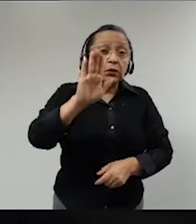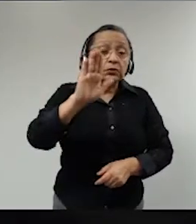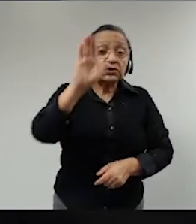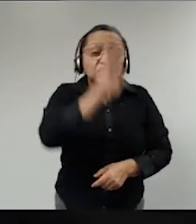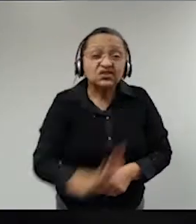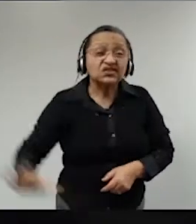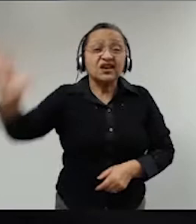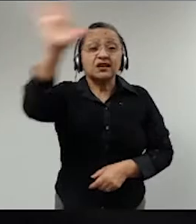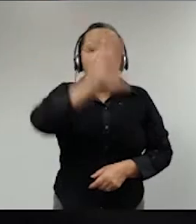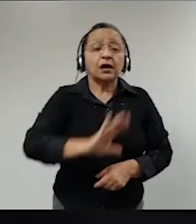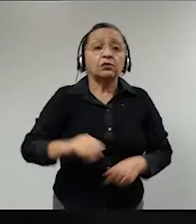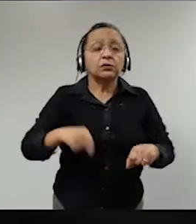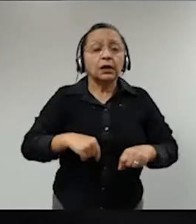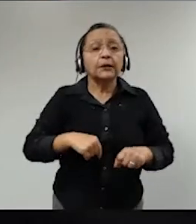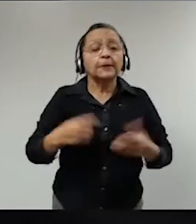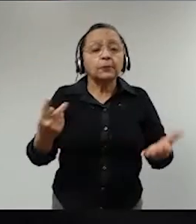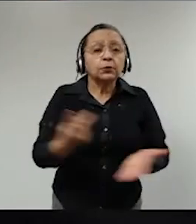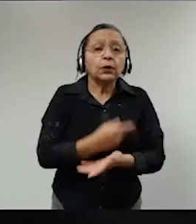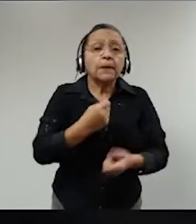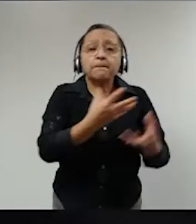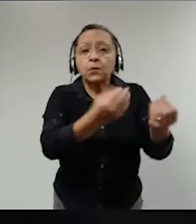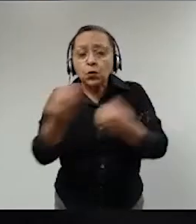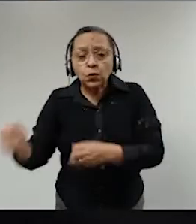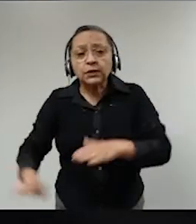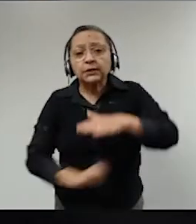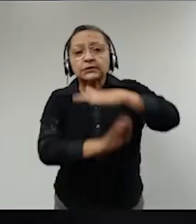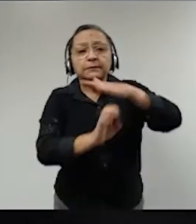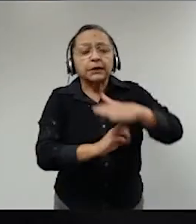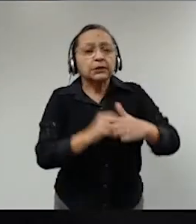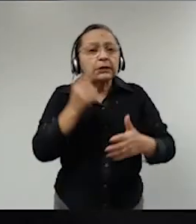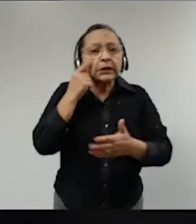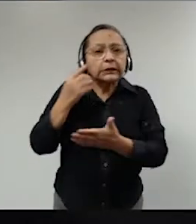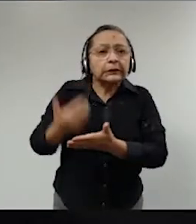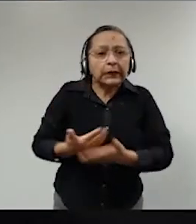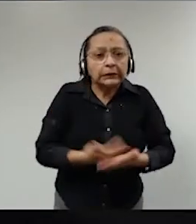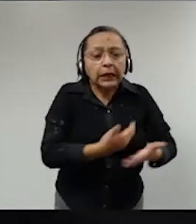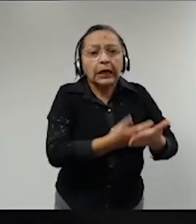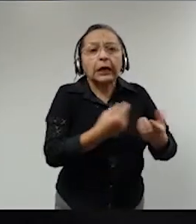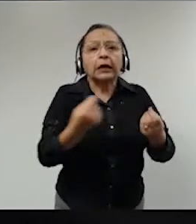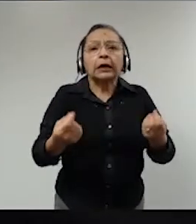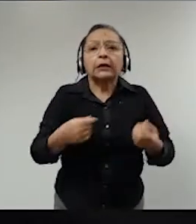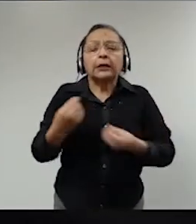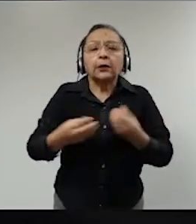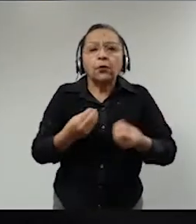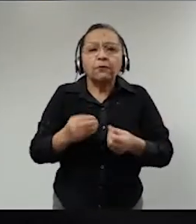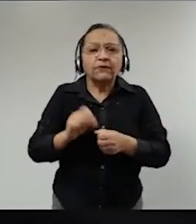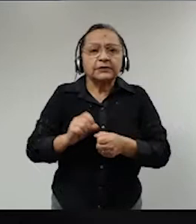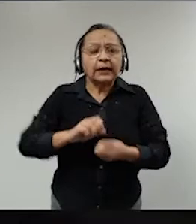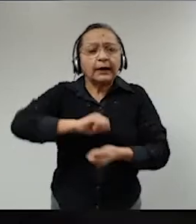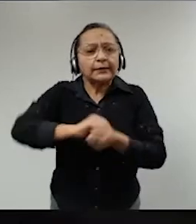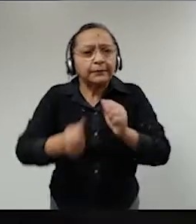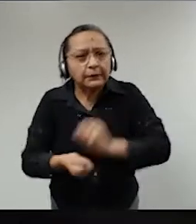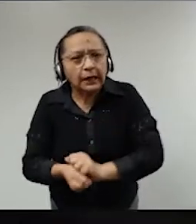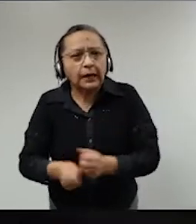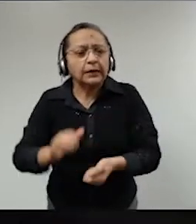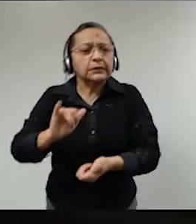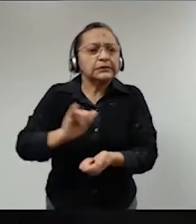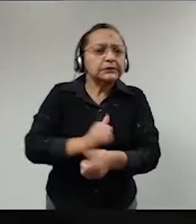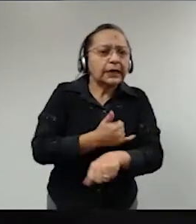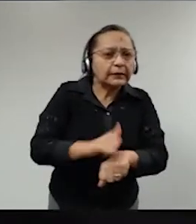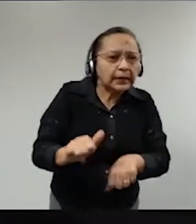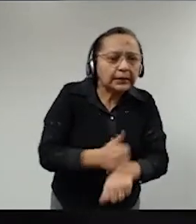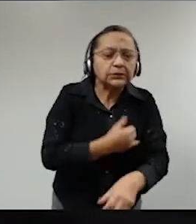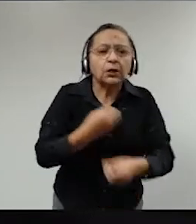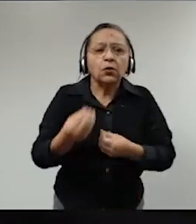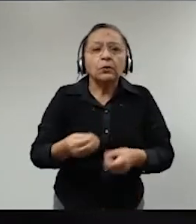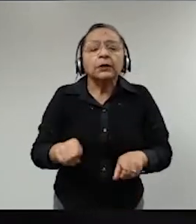levado muitas dessas empresas a buscarem, nas fusões e aquisições, ou ainda em outros arranjos empresariais submetidos ao